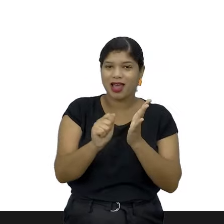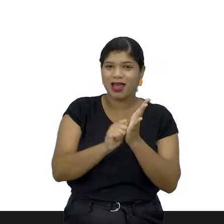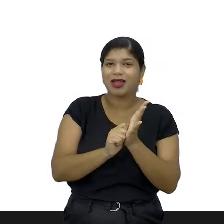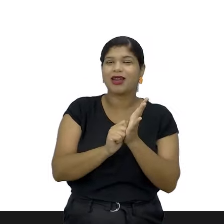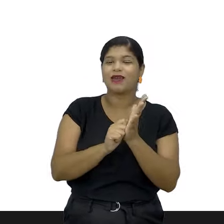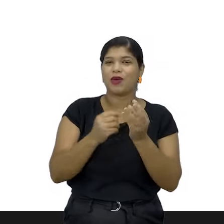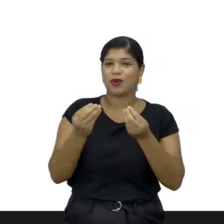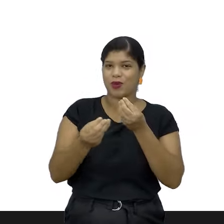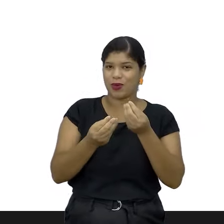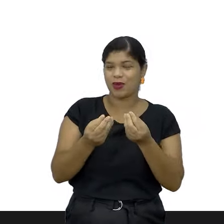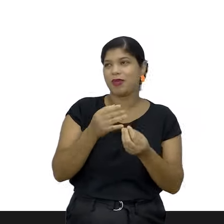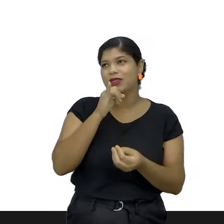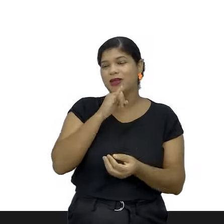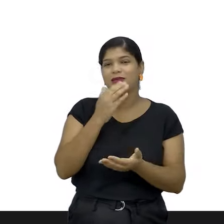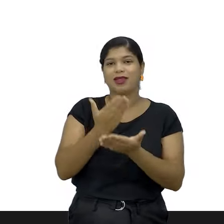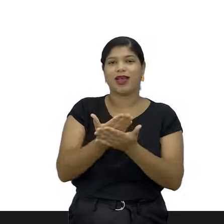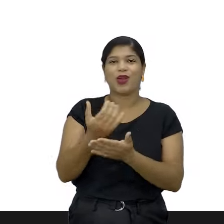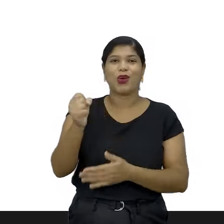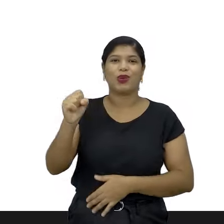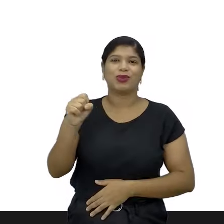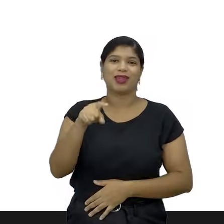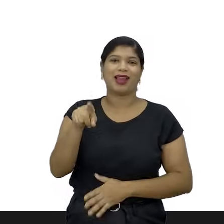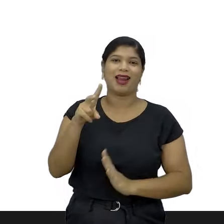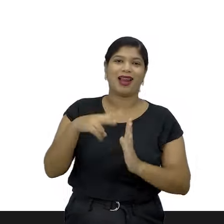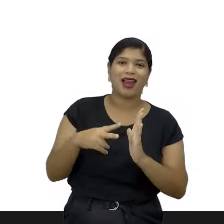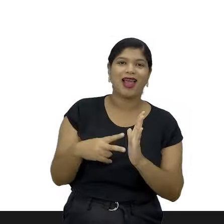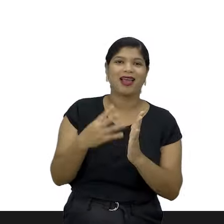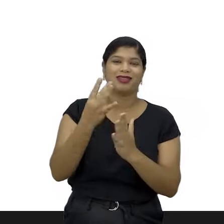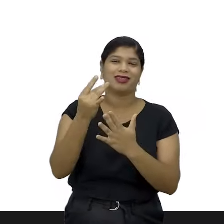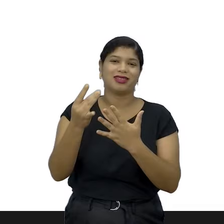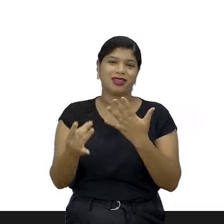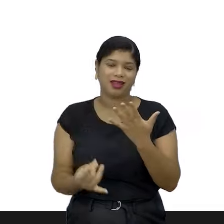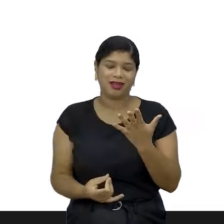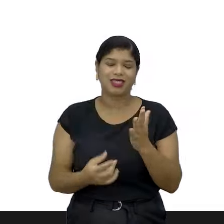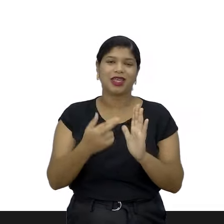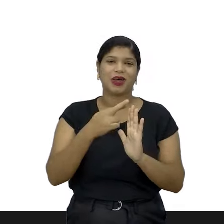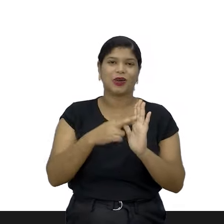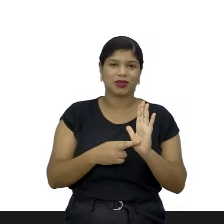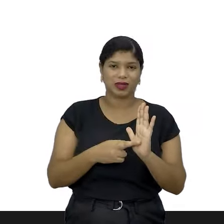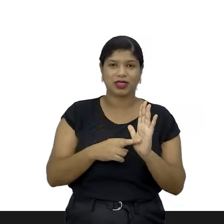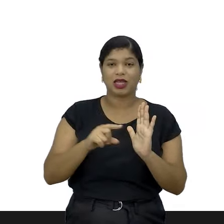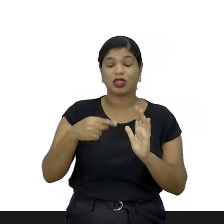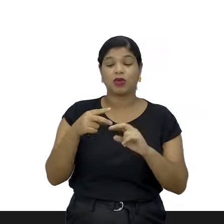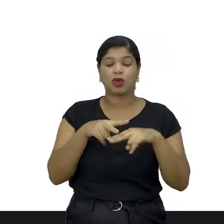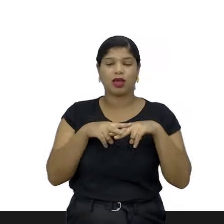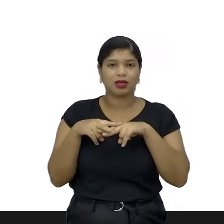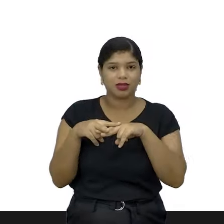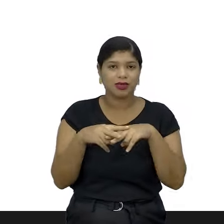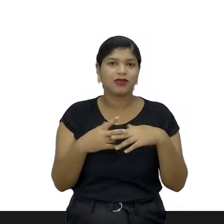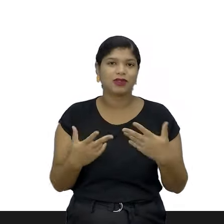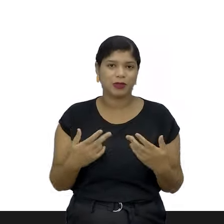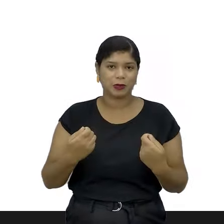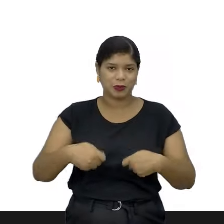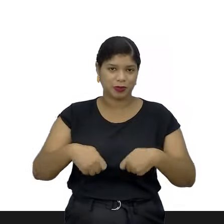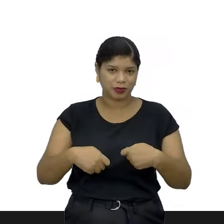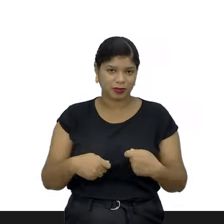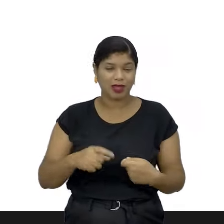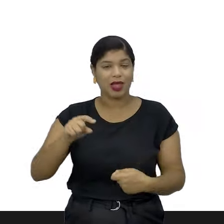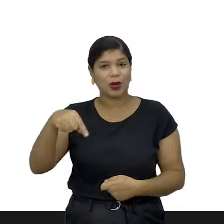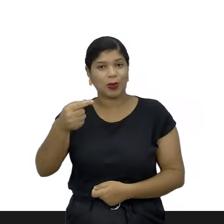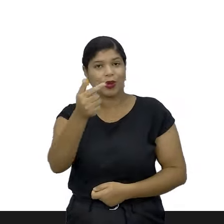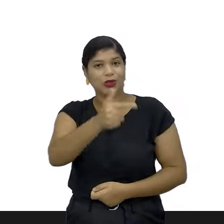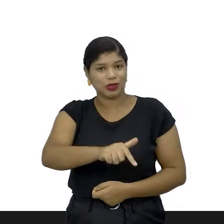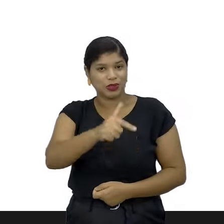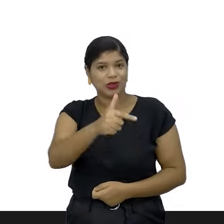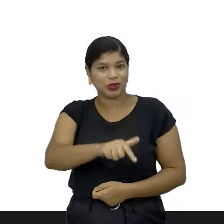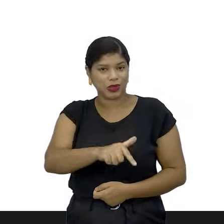essa receita, né, na aula 8, eles têm que ler essa receita, e depois vão revisar, e por fim, eles reescrevem,